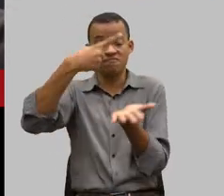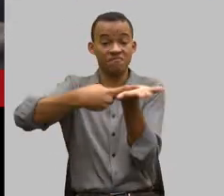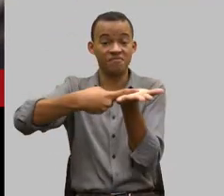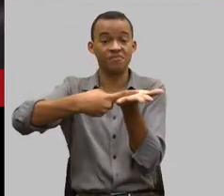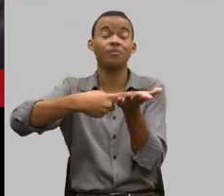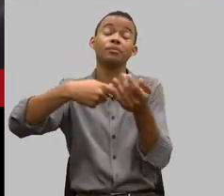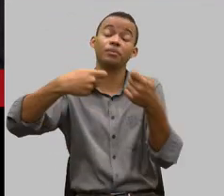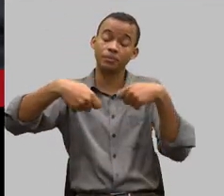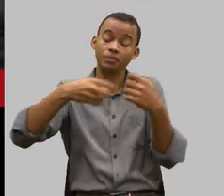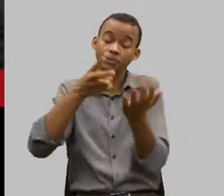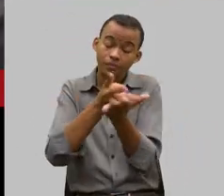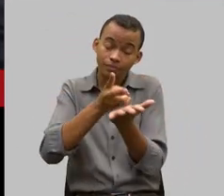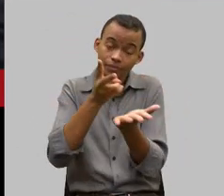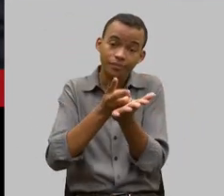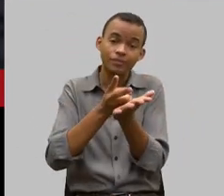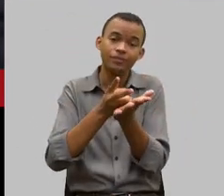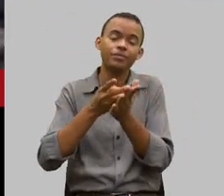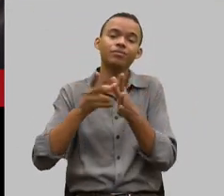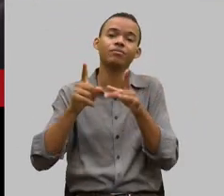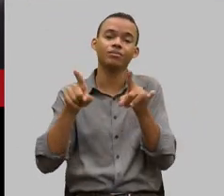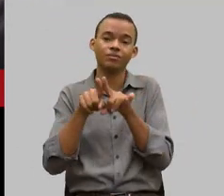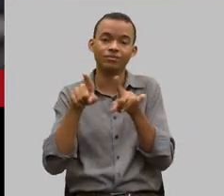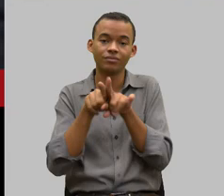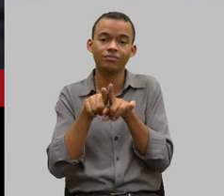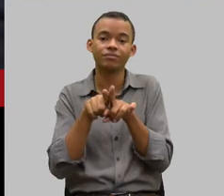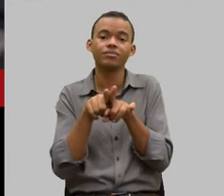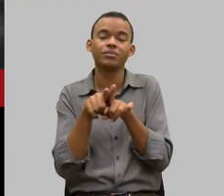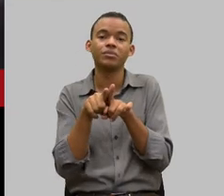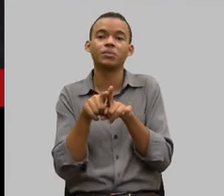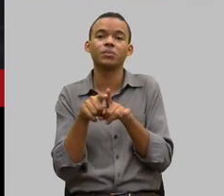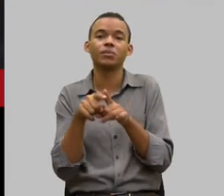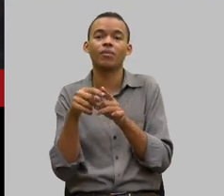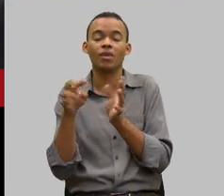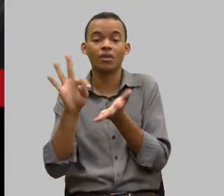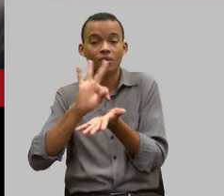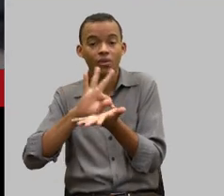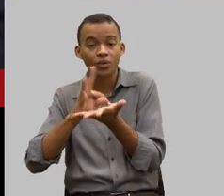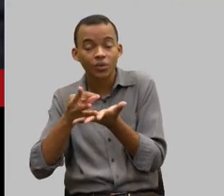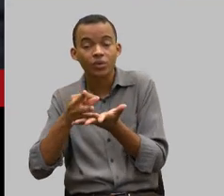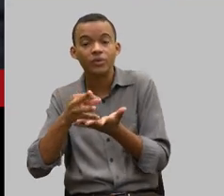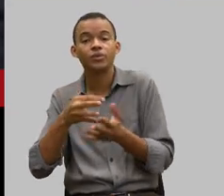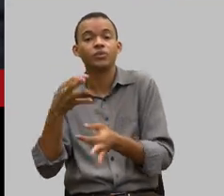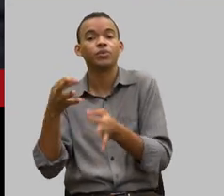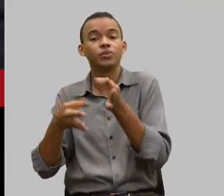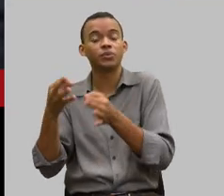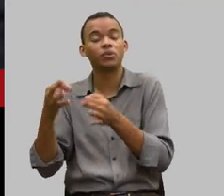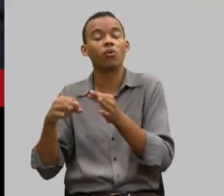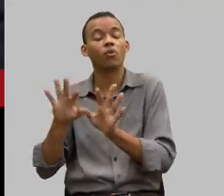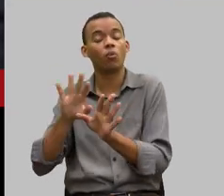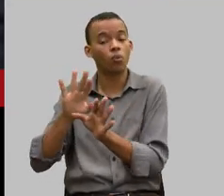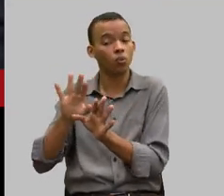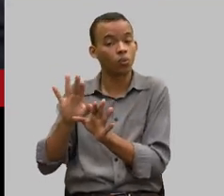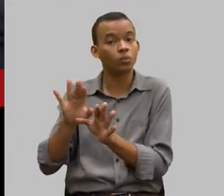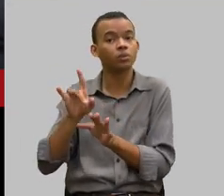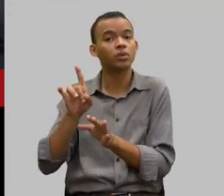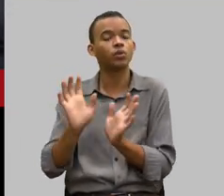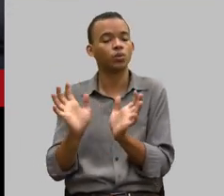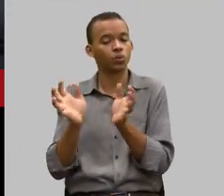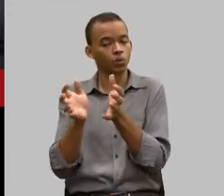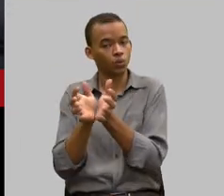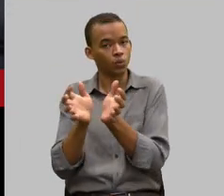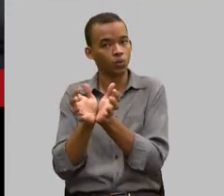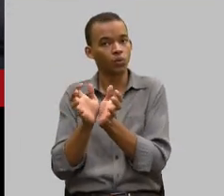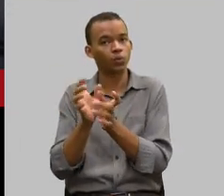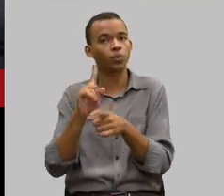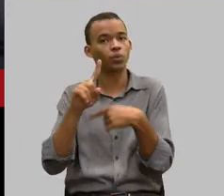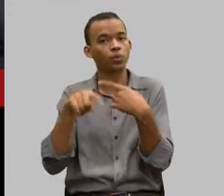o filigrama tecnicismo do tecnicismo jurídico é para deixar para depois mas essa turma valadar Só aprende